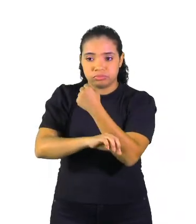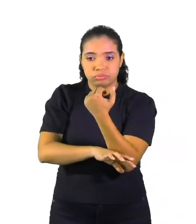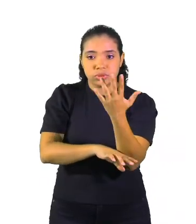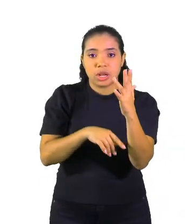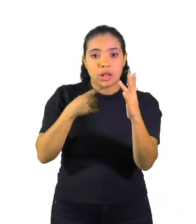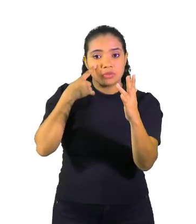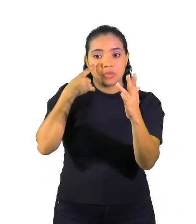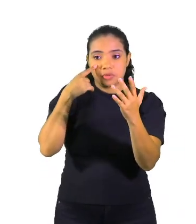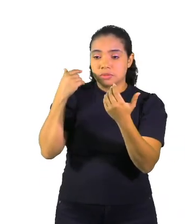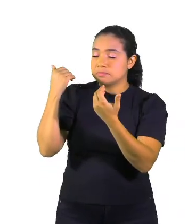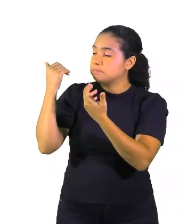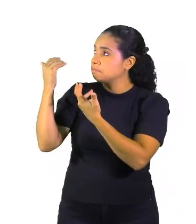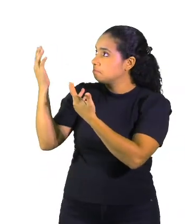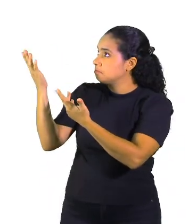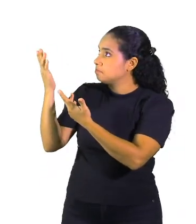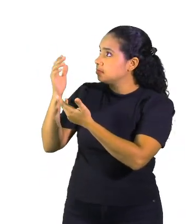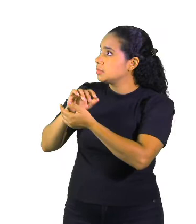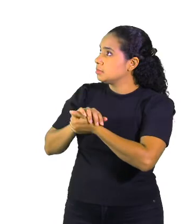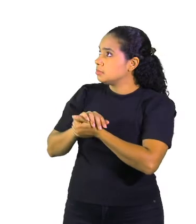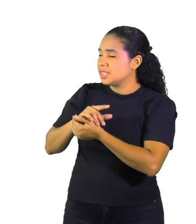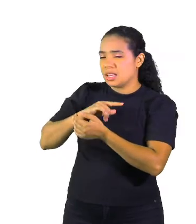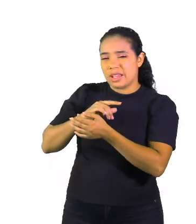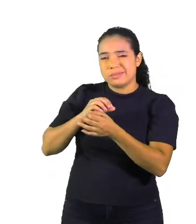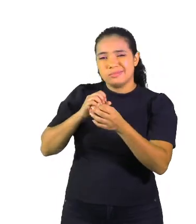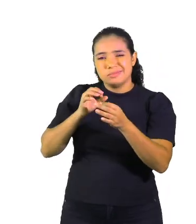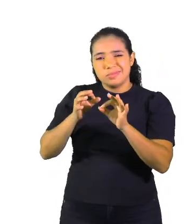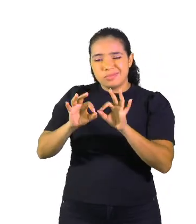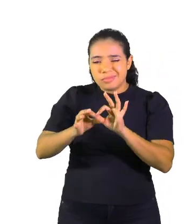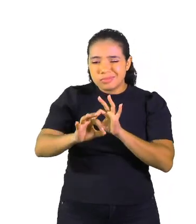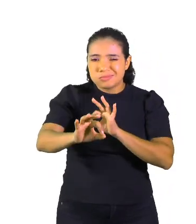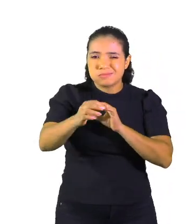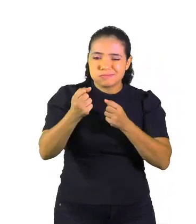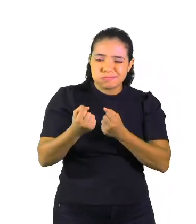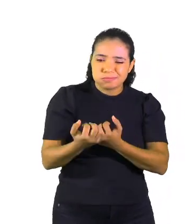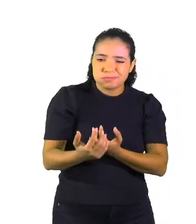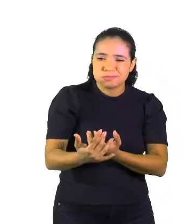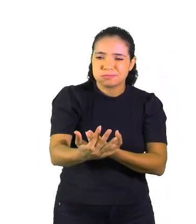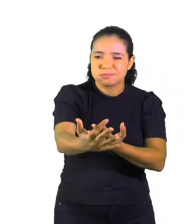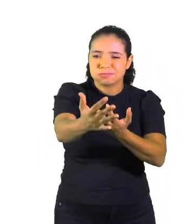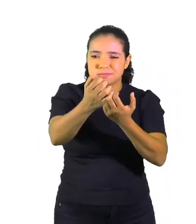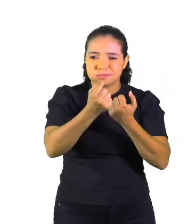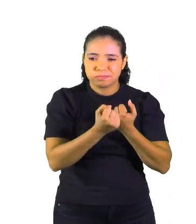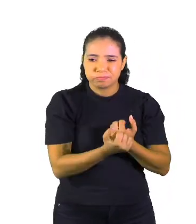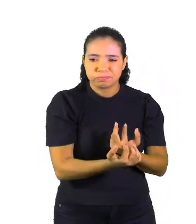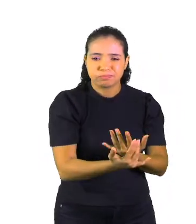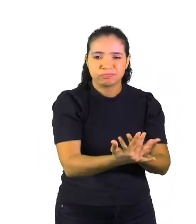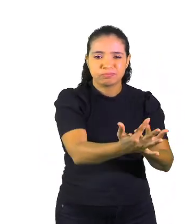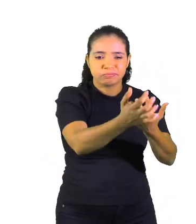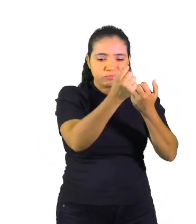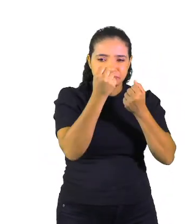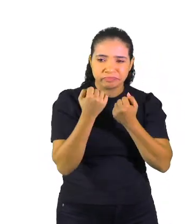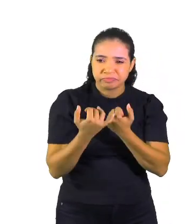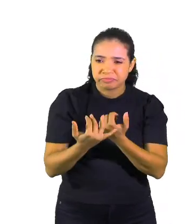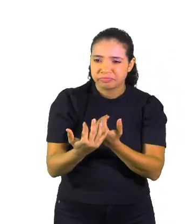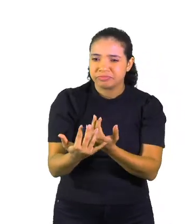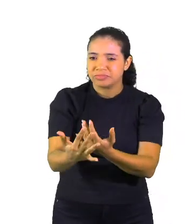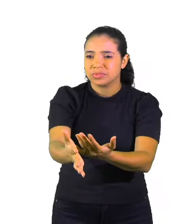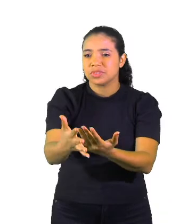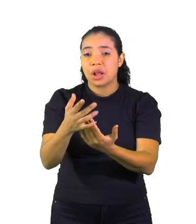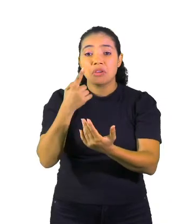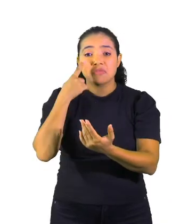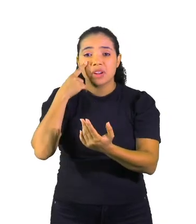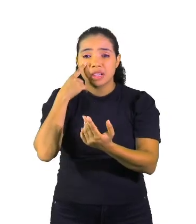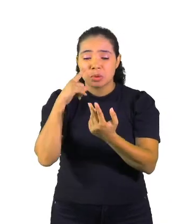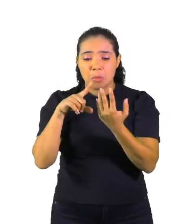lado vocês têm uma extensa plantação. O café, ele é uma árvore muito frondosa, veja como ela tem bastante